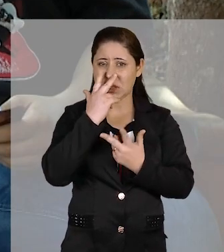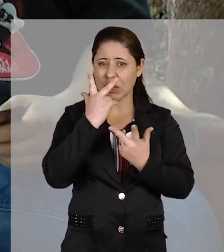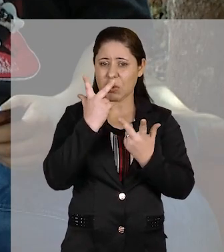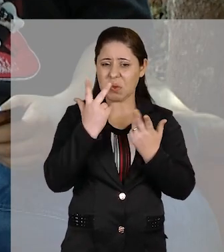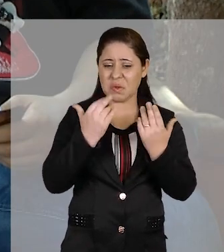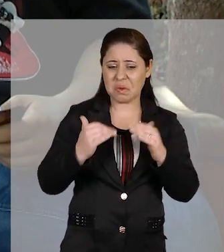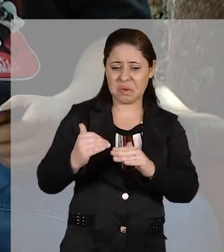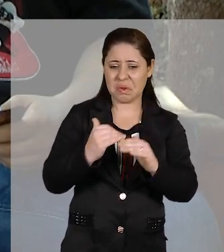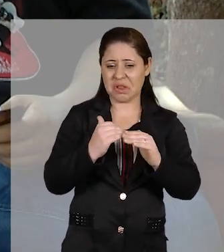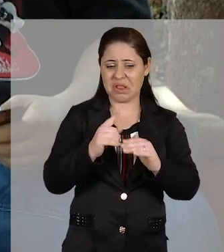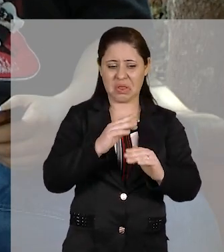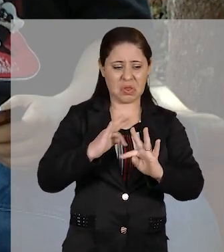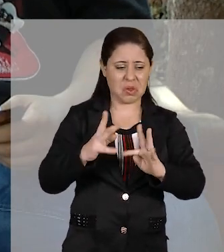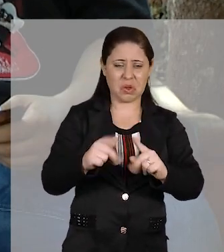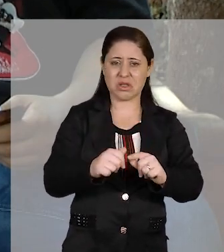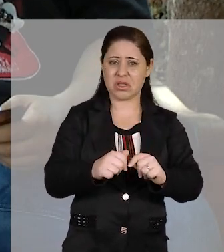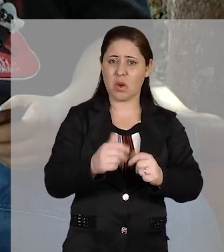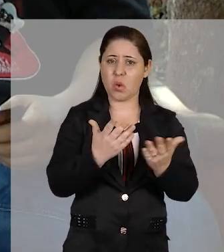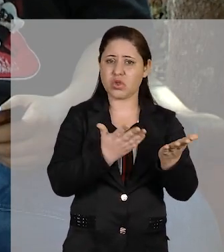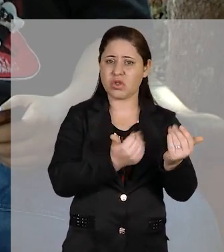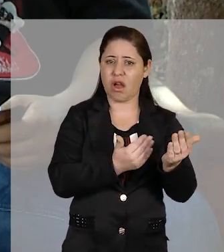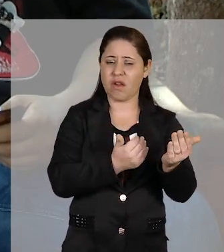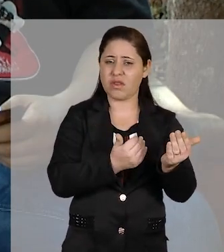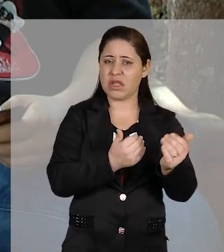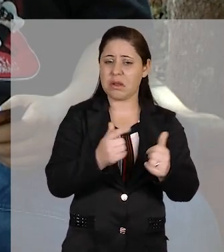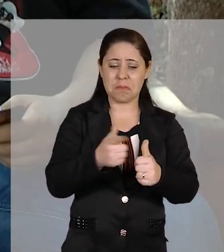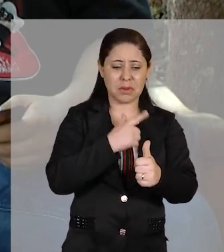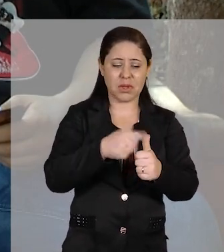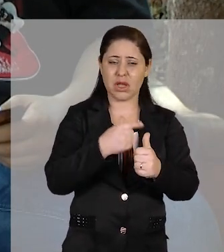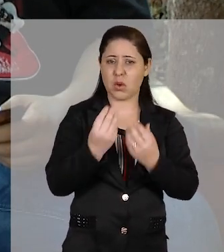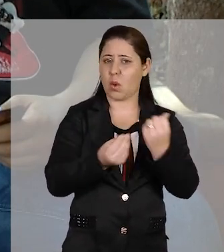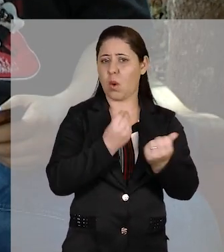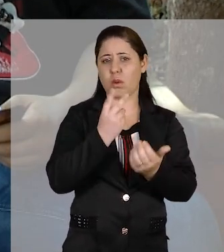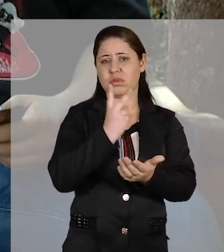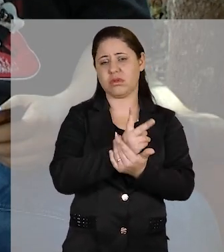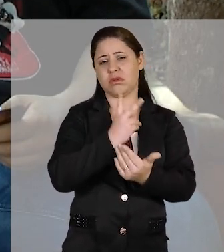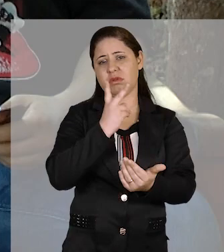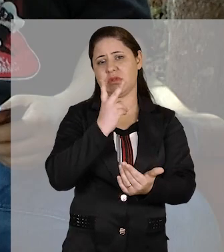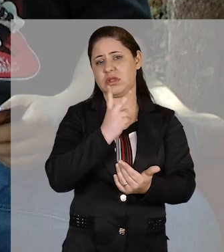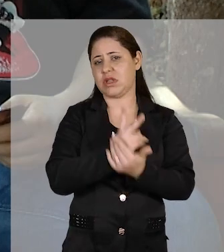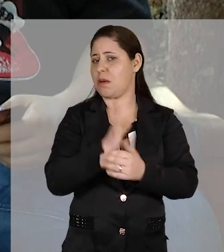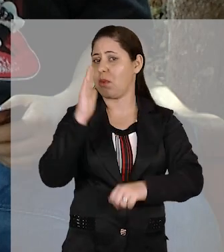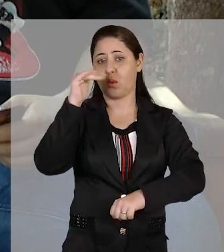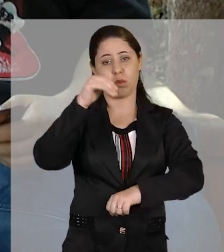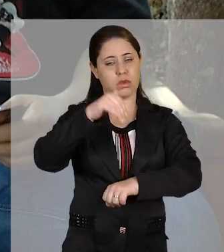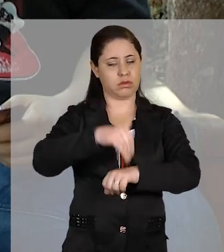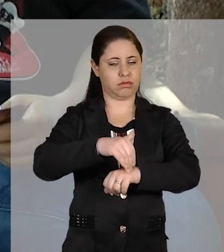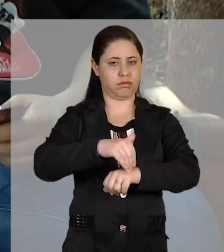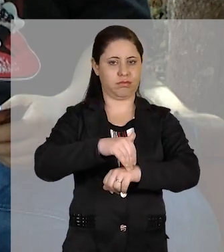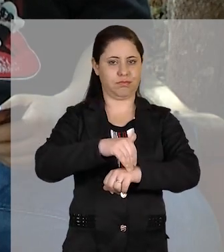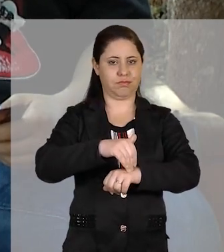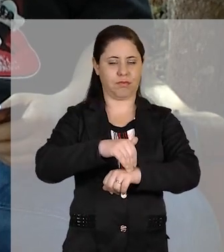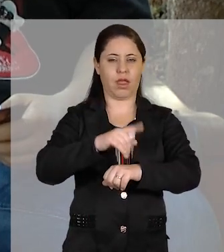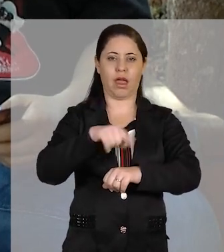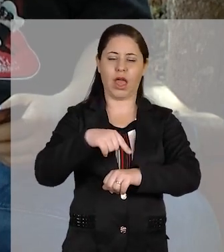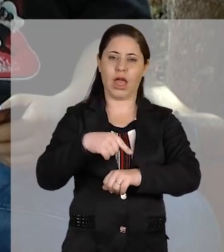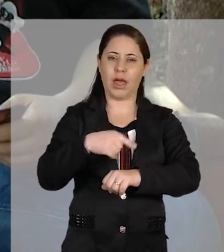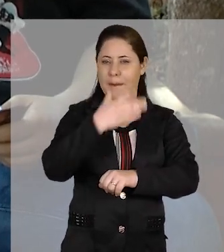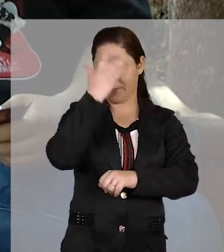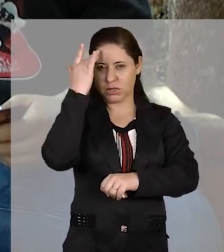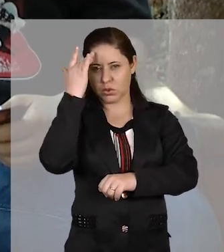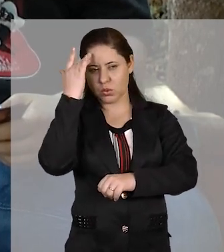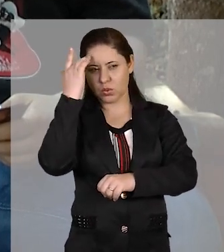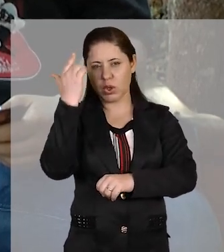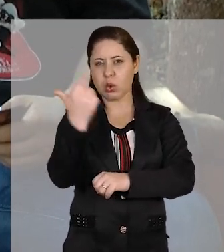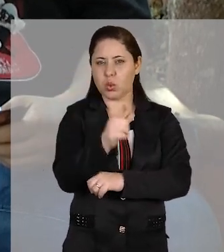estigmatizar, a dizer que o adolescente numa primeira infração já é taxado como um adolescente infrator e